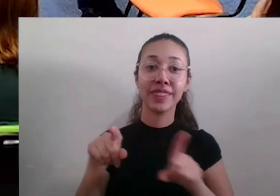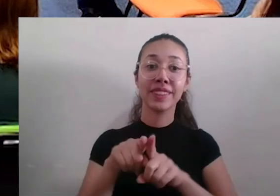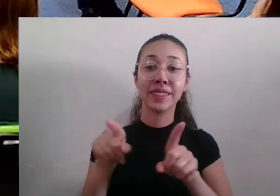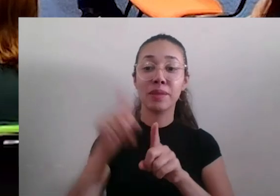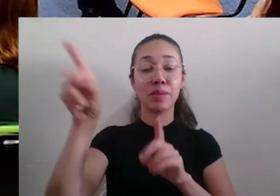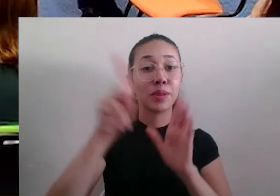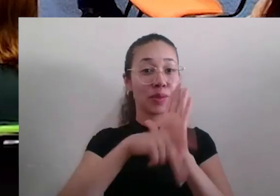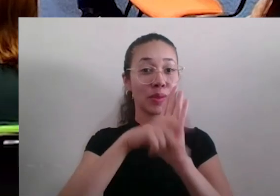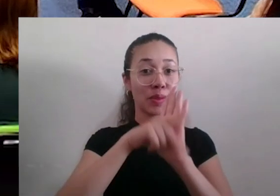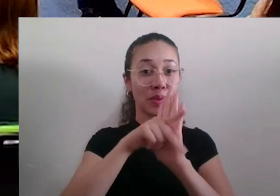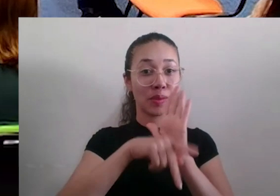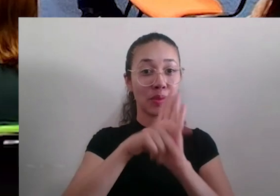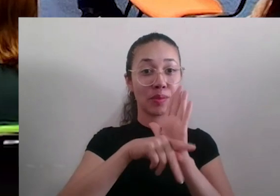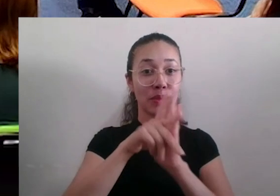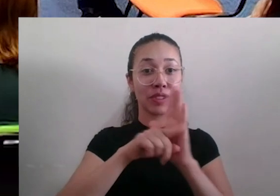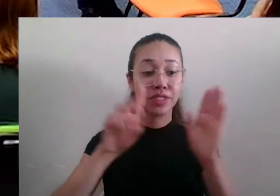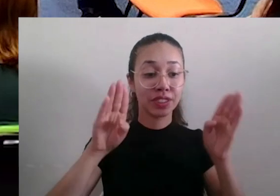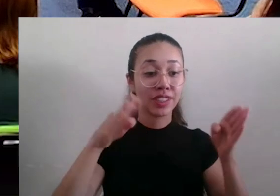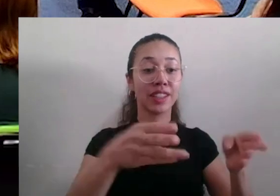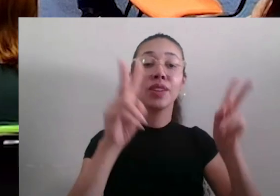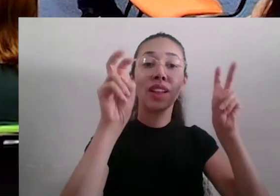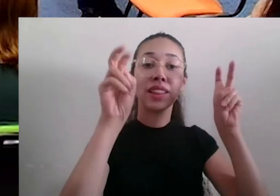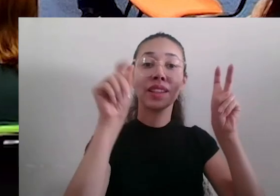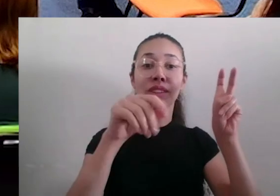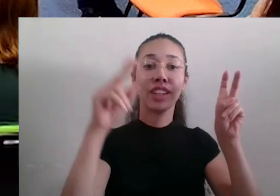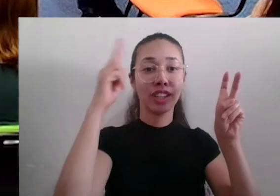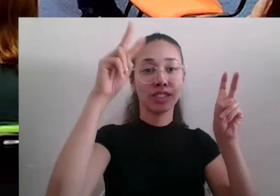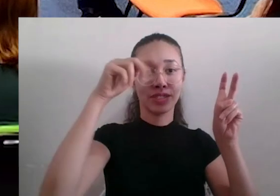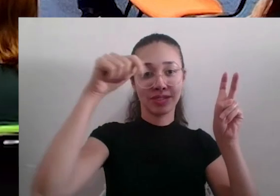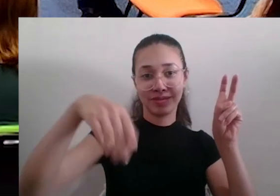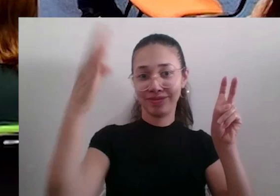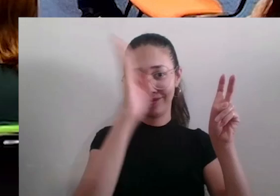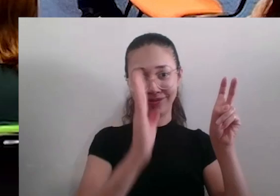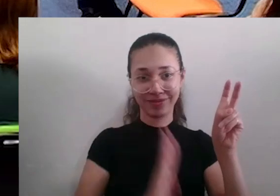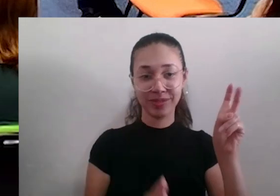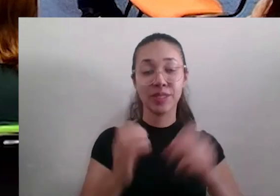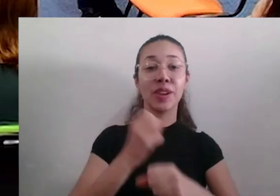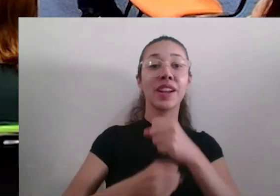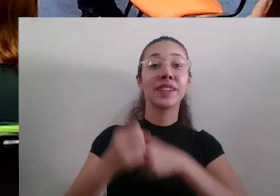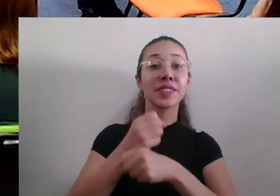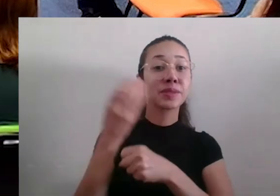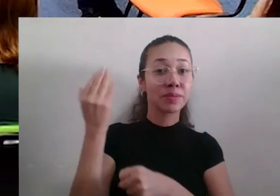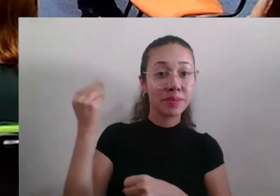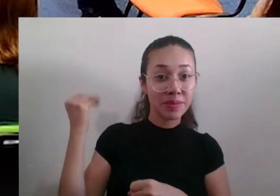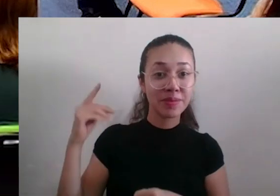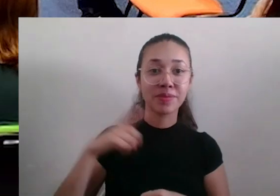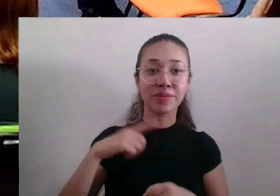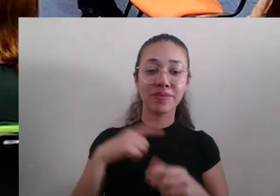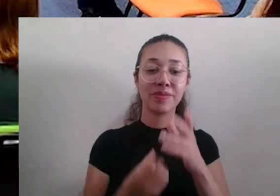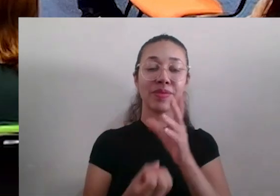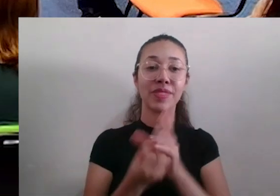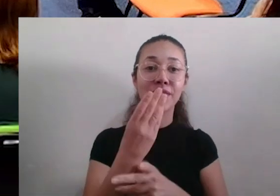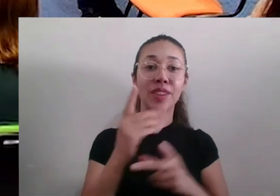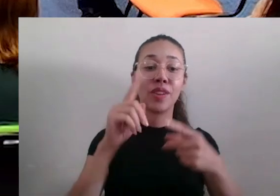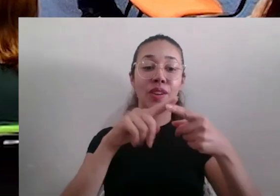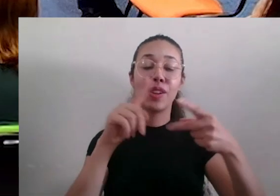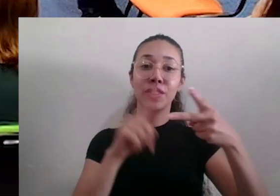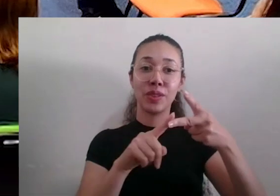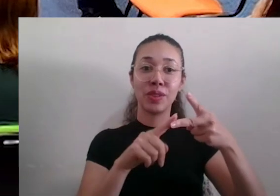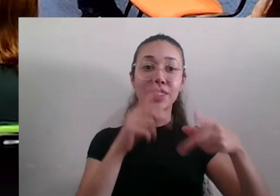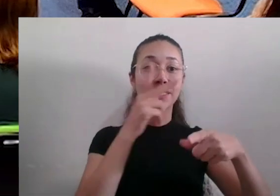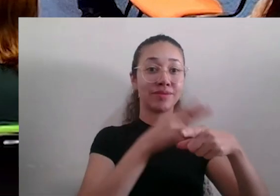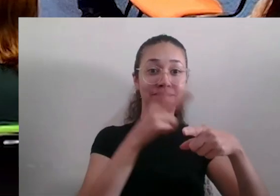afrocentrado sobre a história do Brasil no ano passado nasceram mais dois episódios de podcasts da Rádio novela